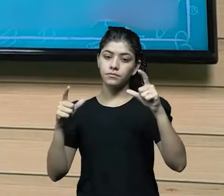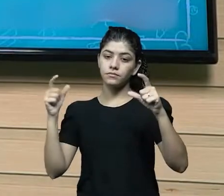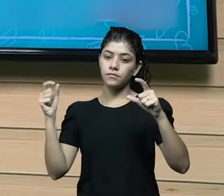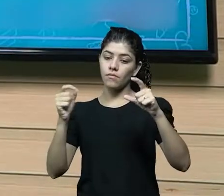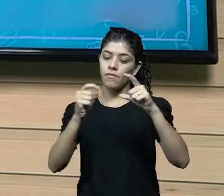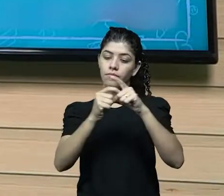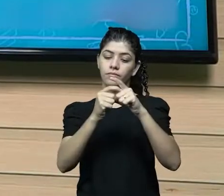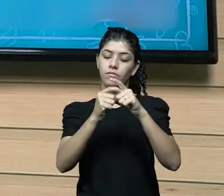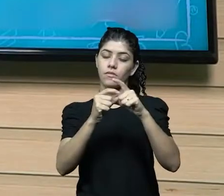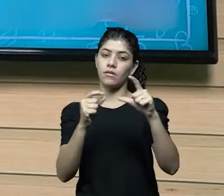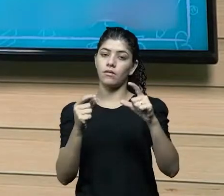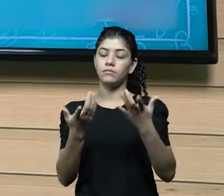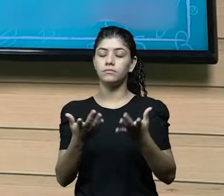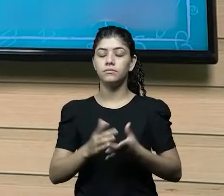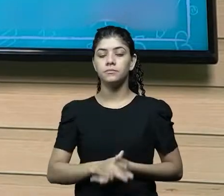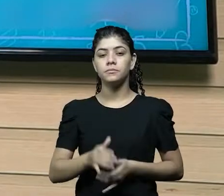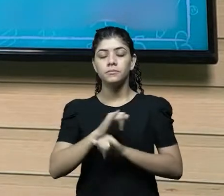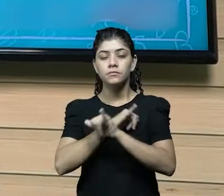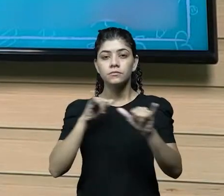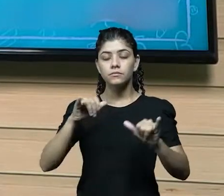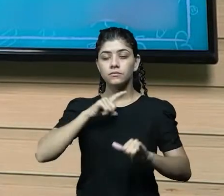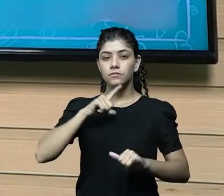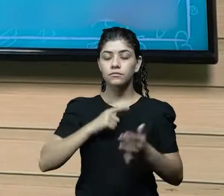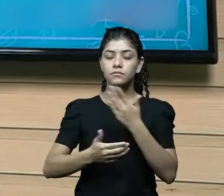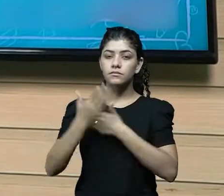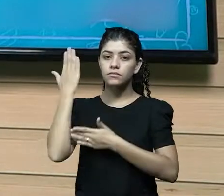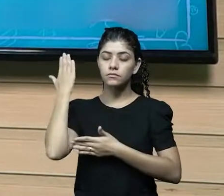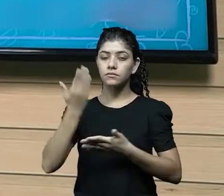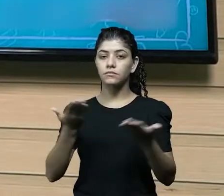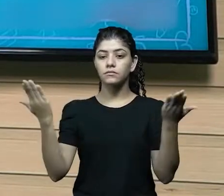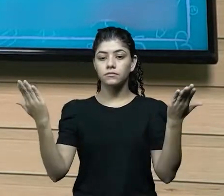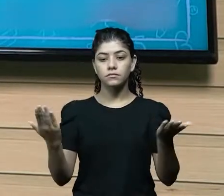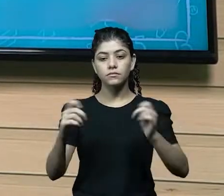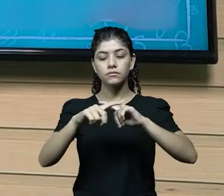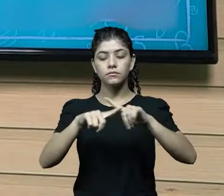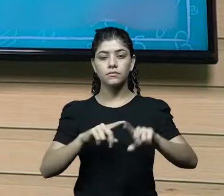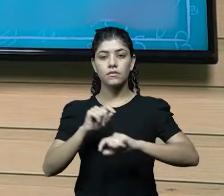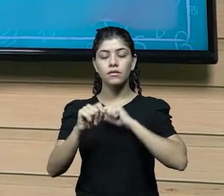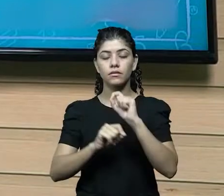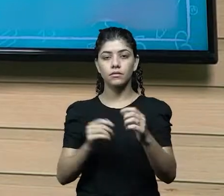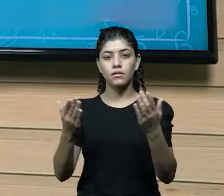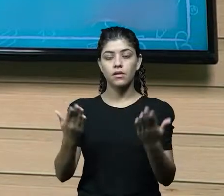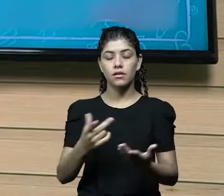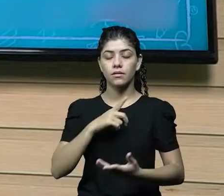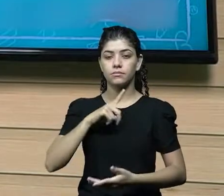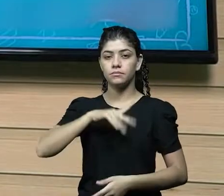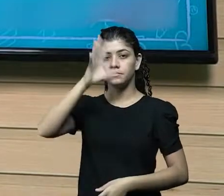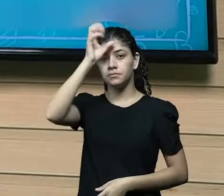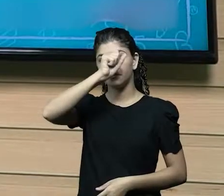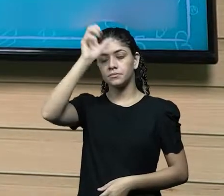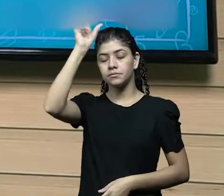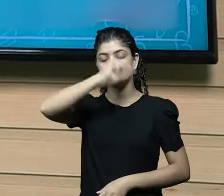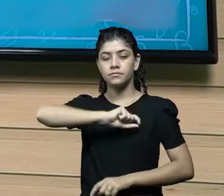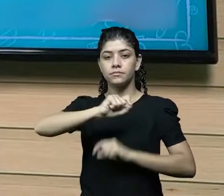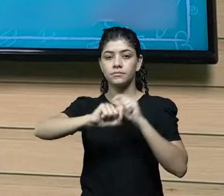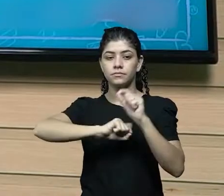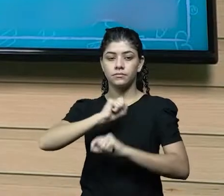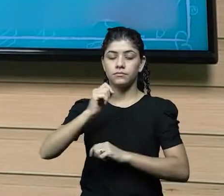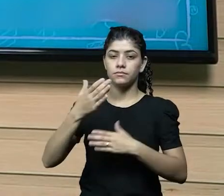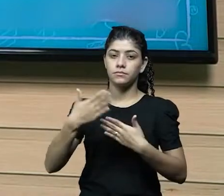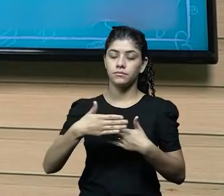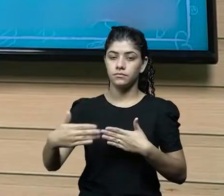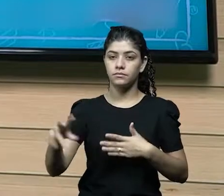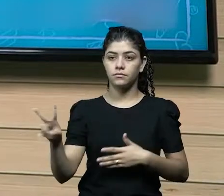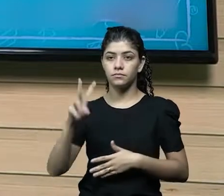outra. Era essa informação que nós tínhamos. Porém, agora, nós vamos aprender que, a partir